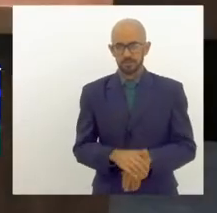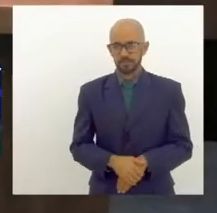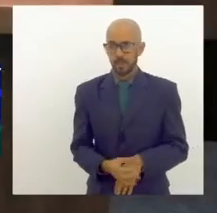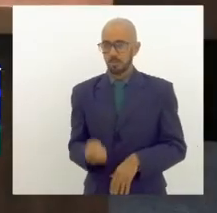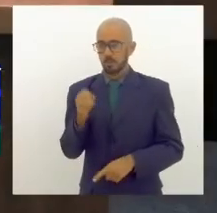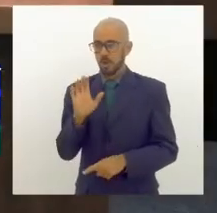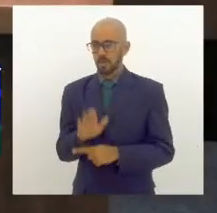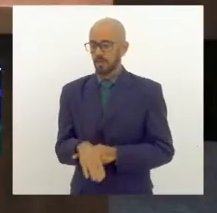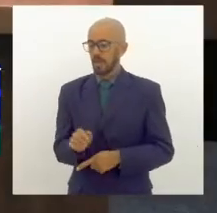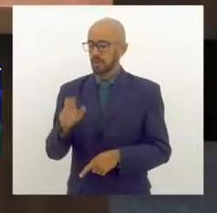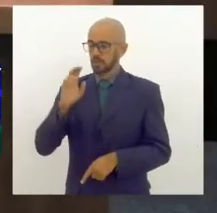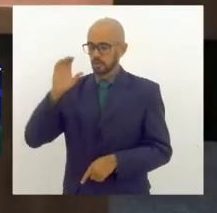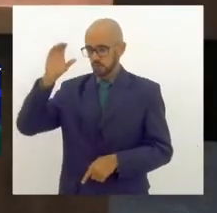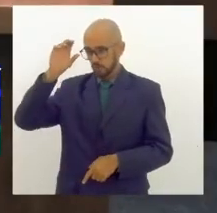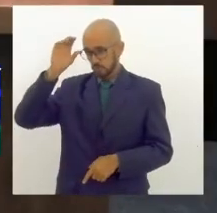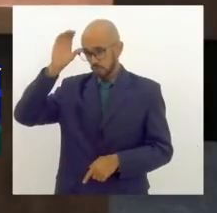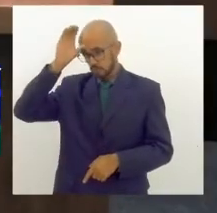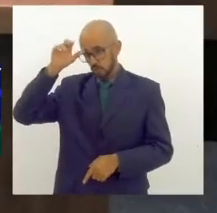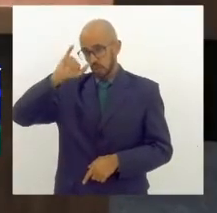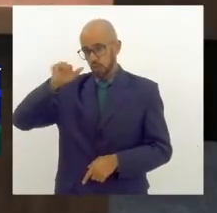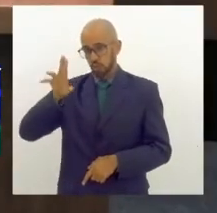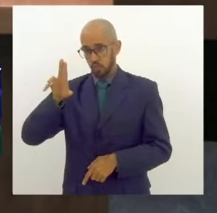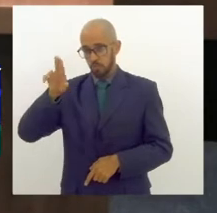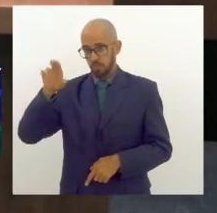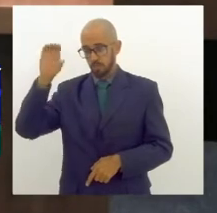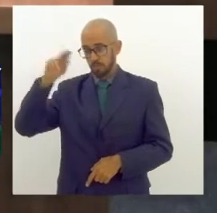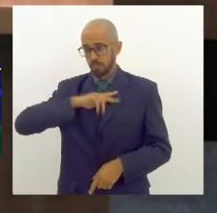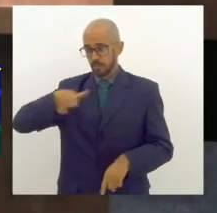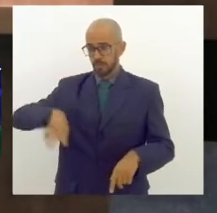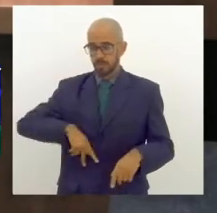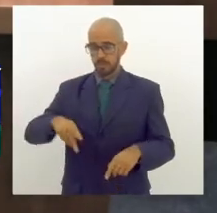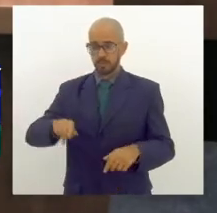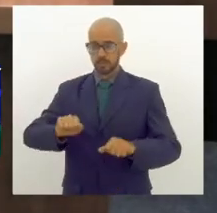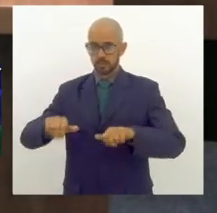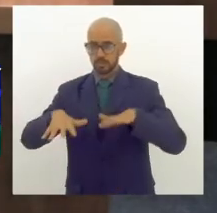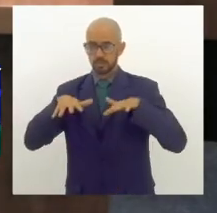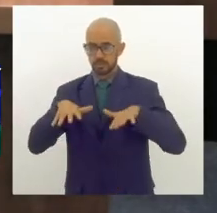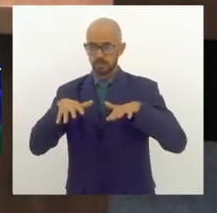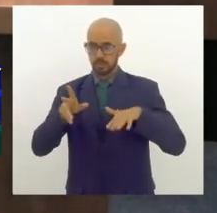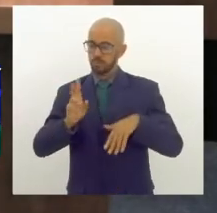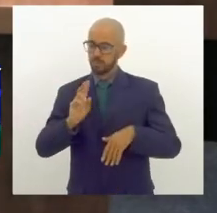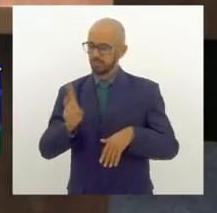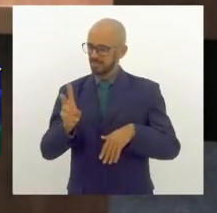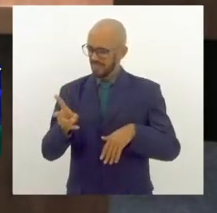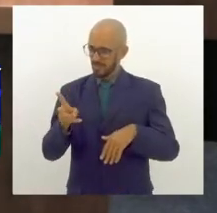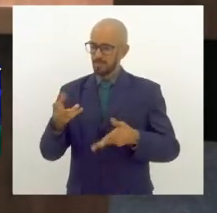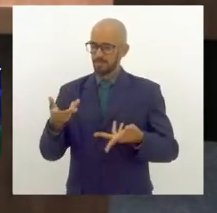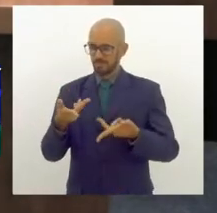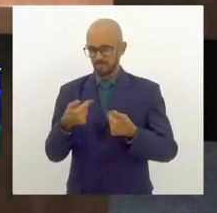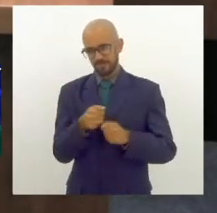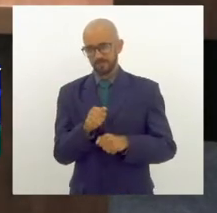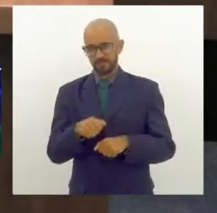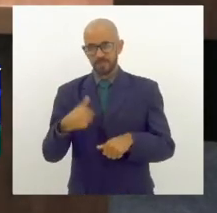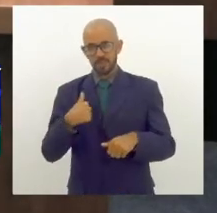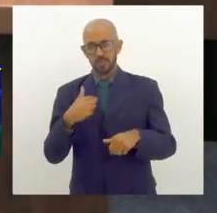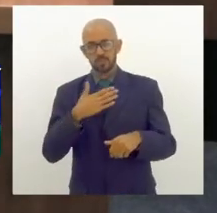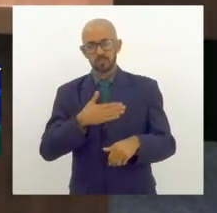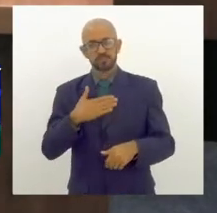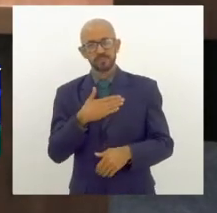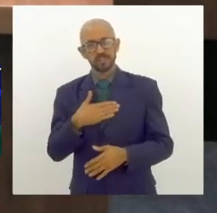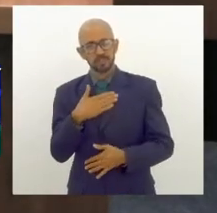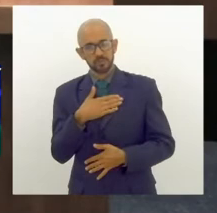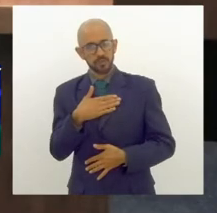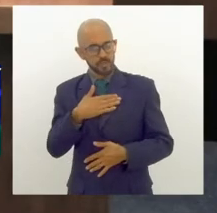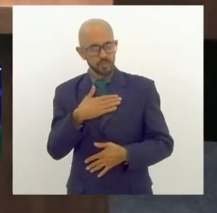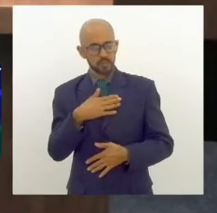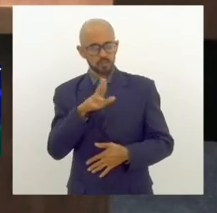tarde, deputada Tia Ju, que está presidindo essa sessão brilhantemente, como sempre. Fico muito feliz de poder fazer o